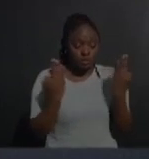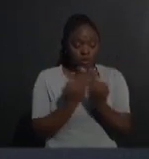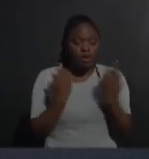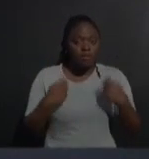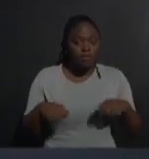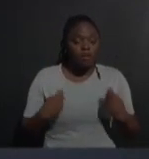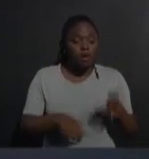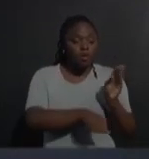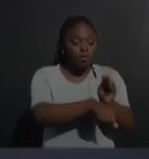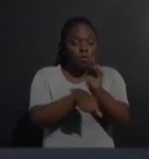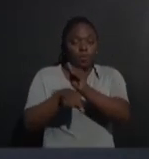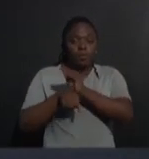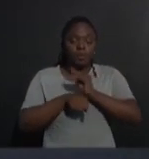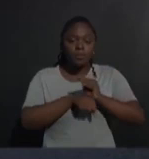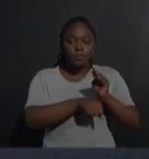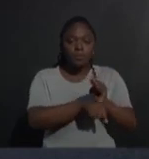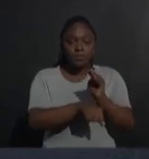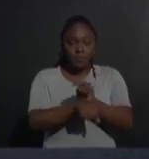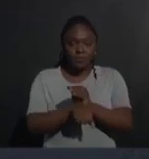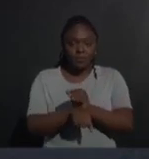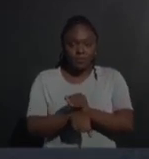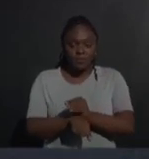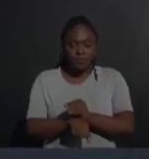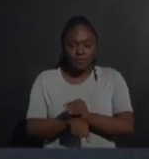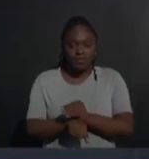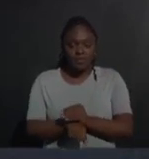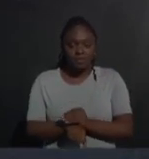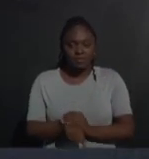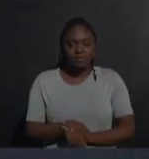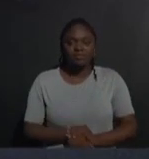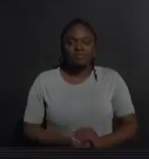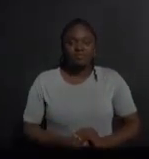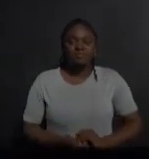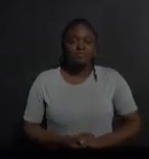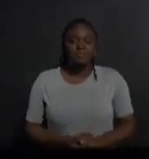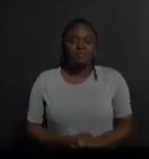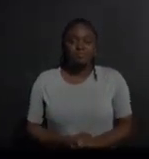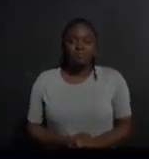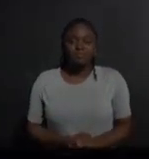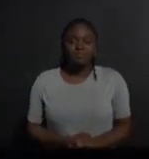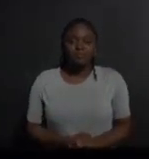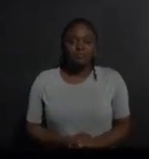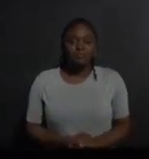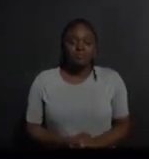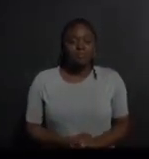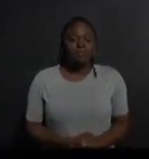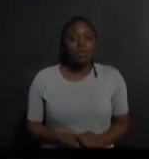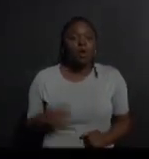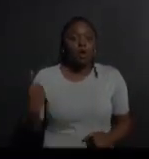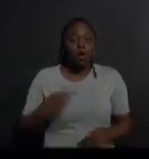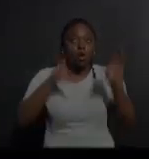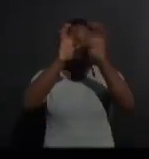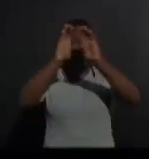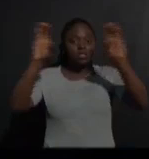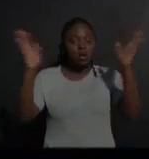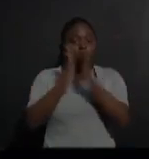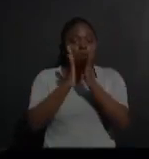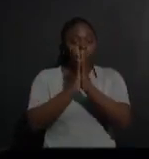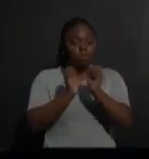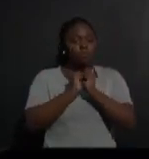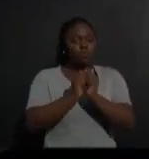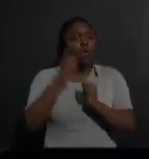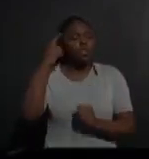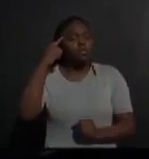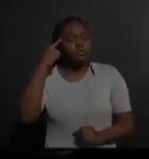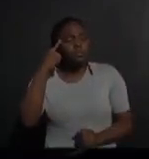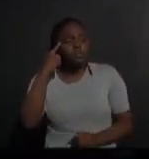um do outro. Quem está ouvindo o que eu estou falando aqui? Nós vamos morar no céu junto. Quando a gente pensa assim, eu vou morar no